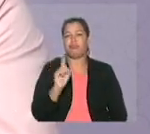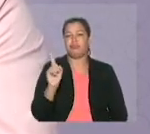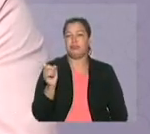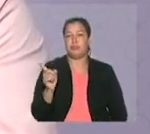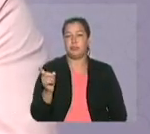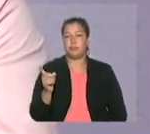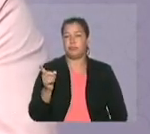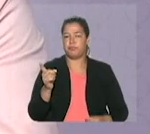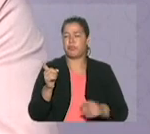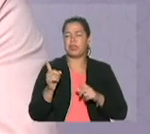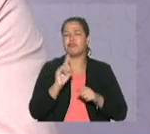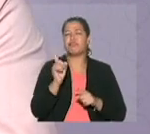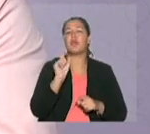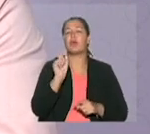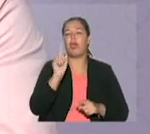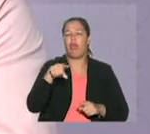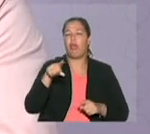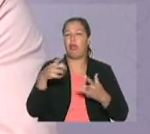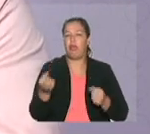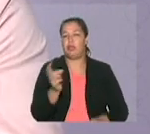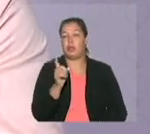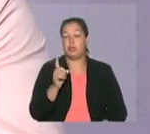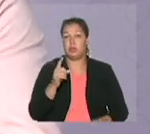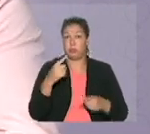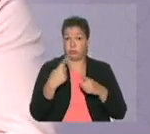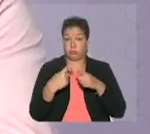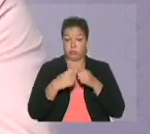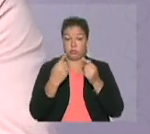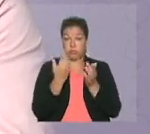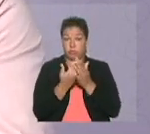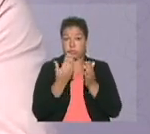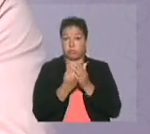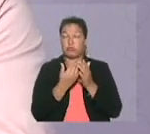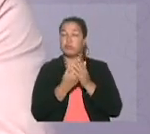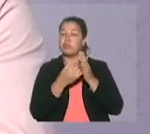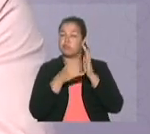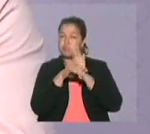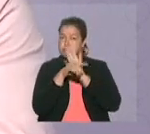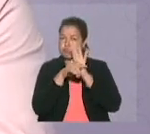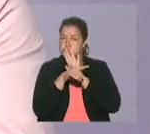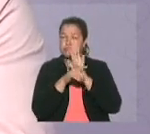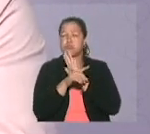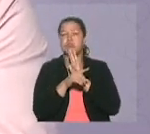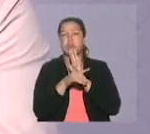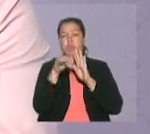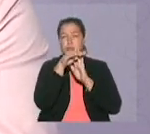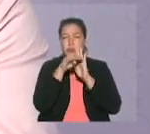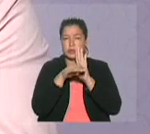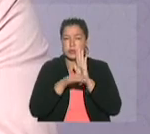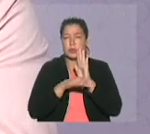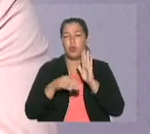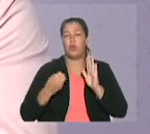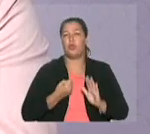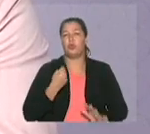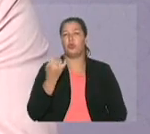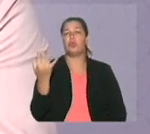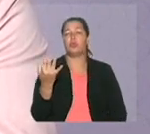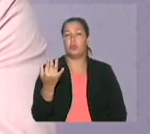implementadas verificando essas estatísticas, levando em consideração essas estatísticas. Nós